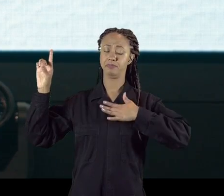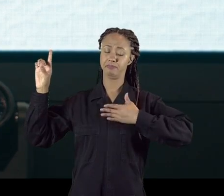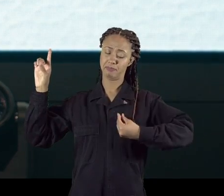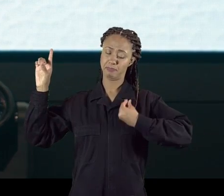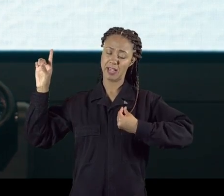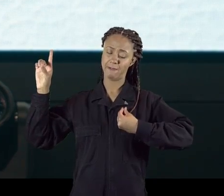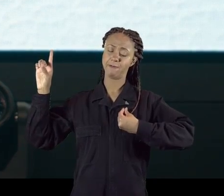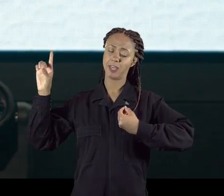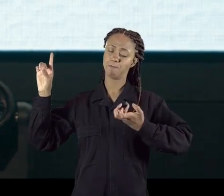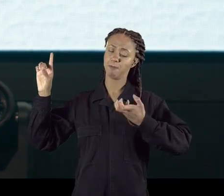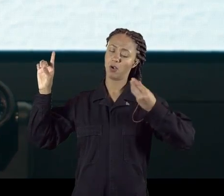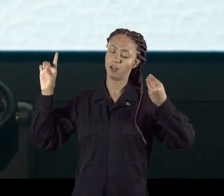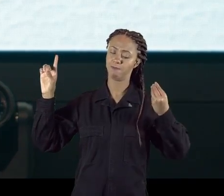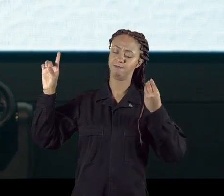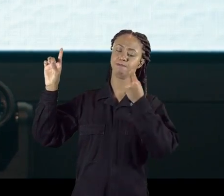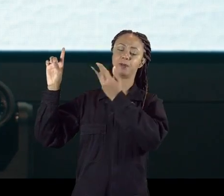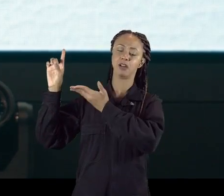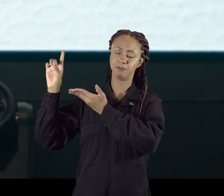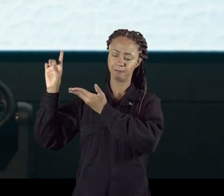minha vida